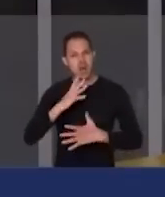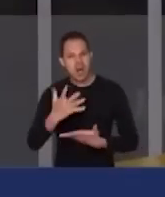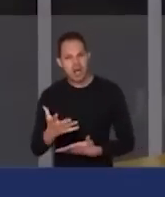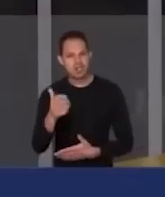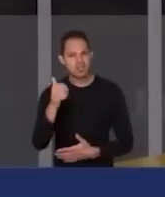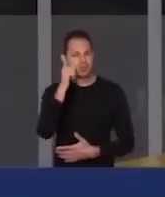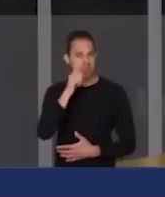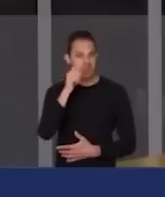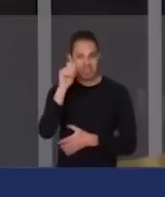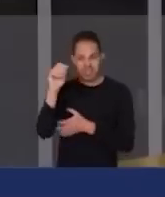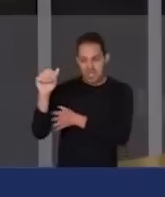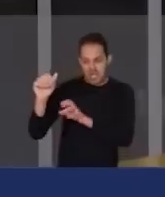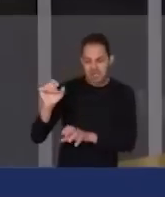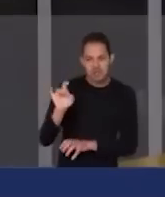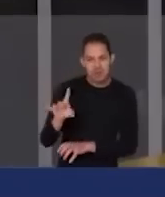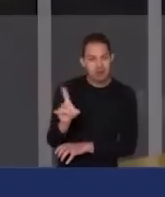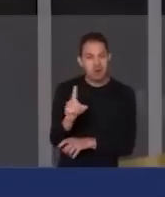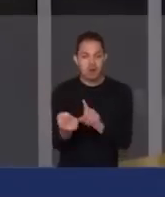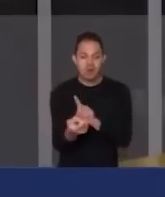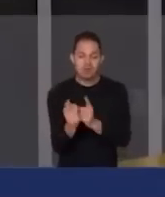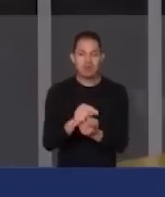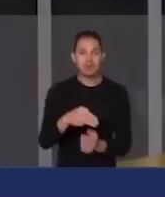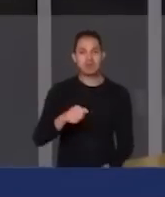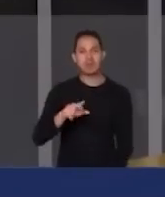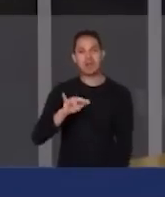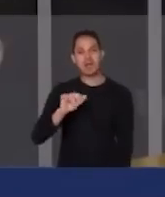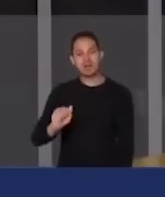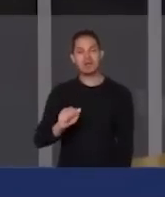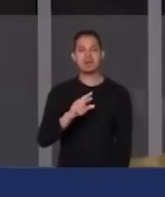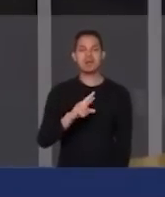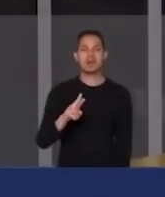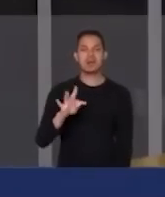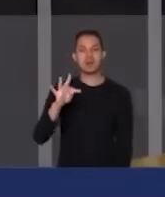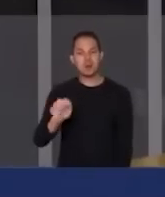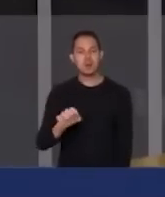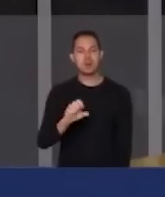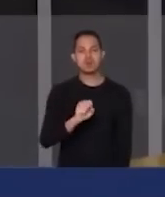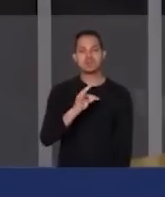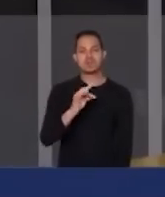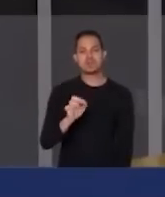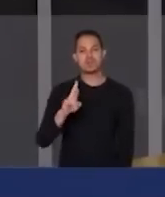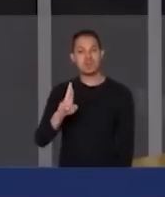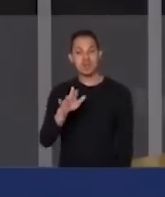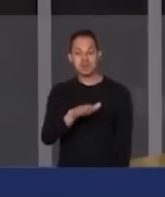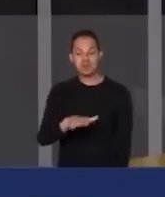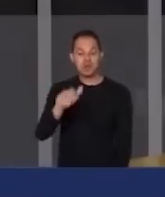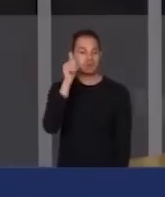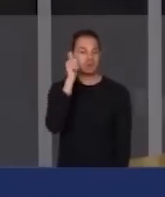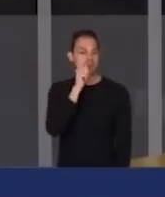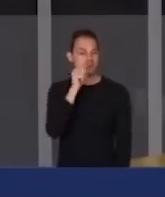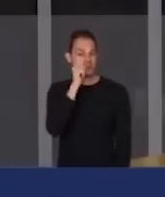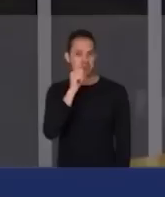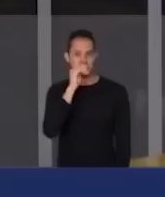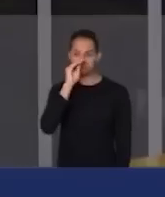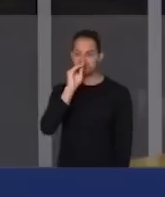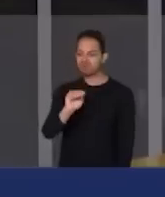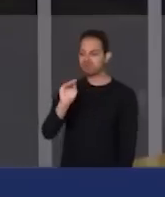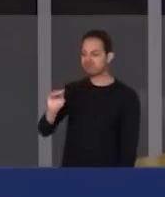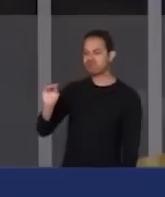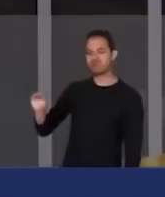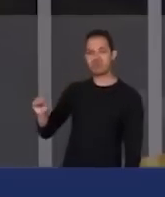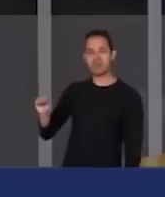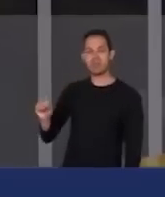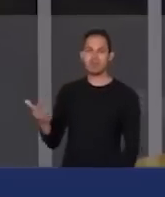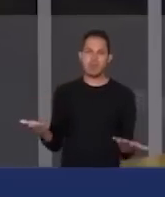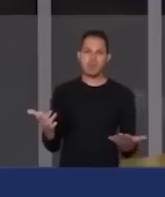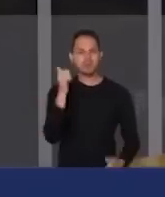cassação por quebra de decoro parlamentar. Não sou eu que tenho que decidir se tem que ser ou não. É justamente o regimento interno